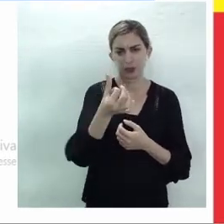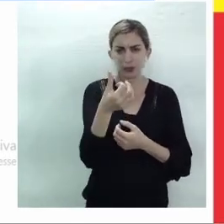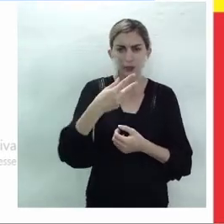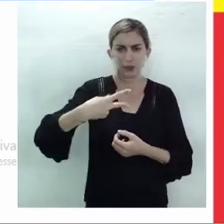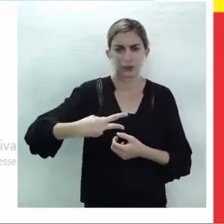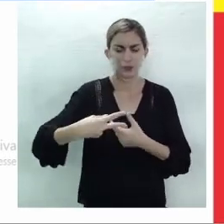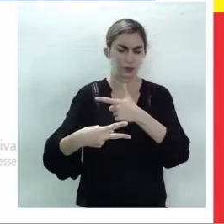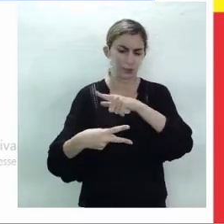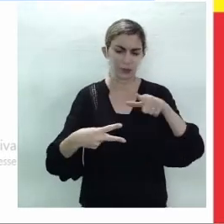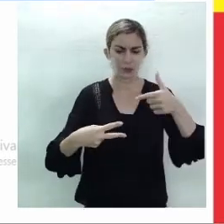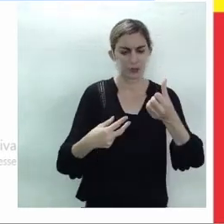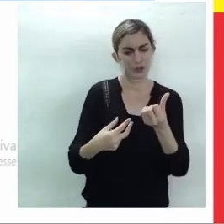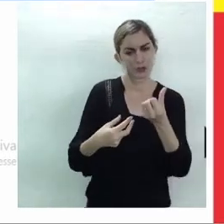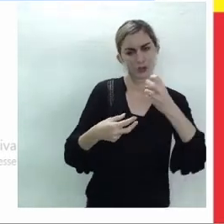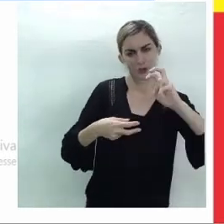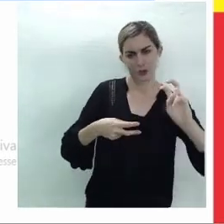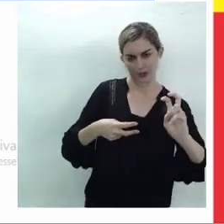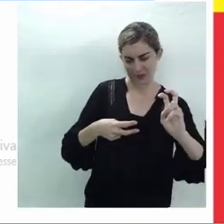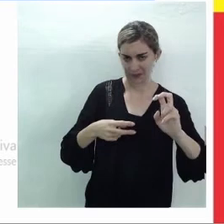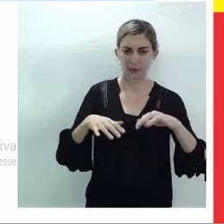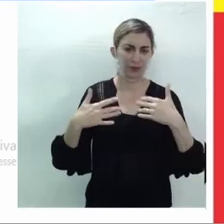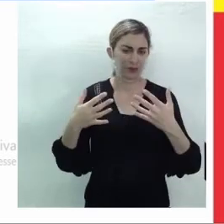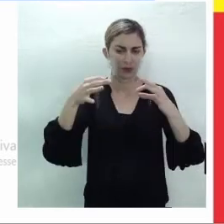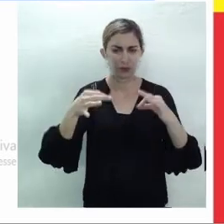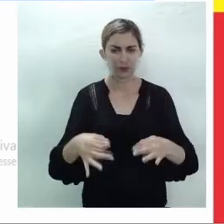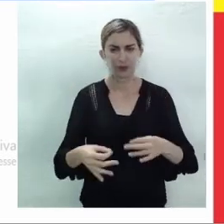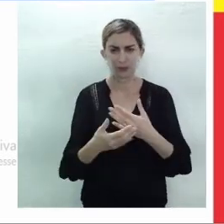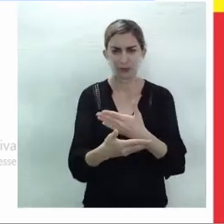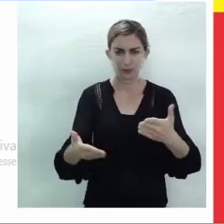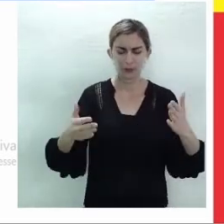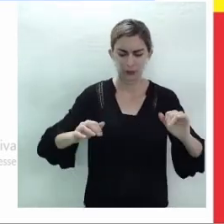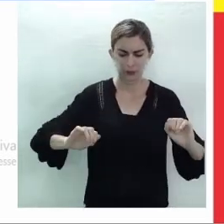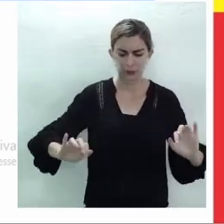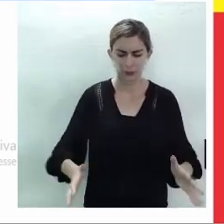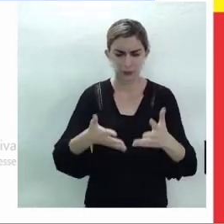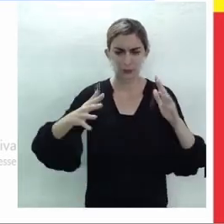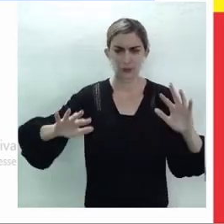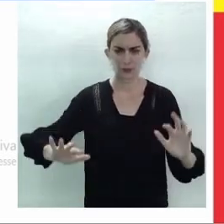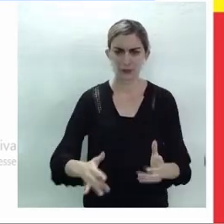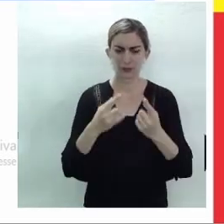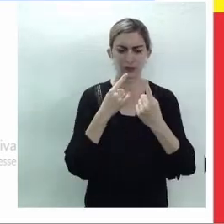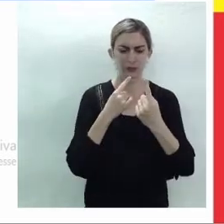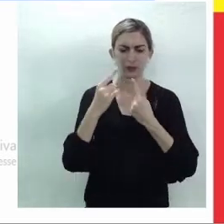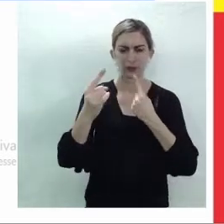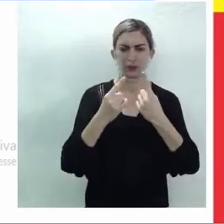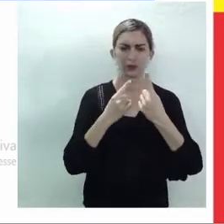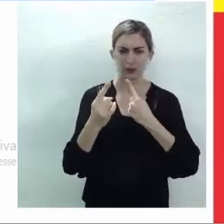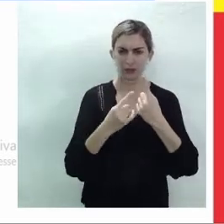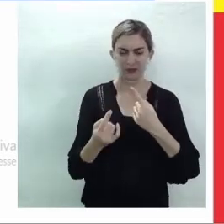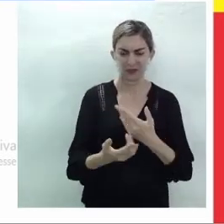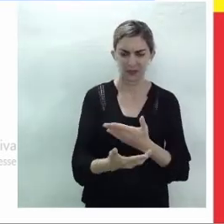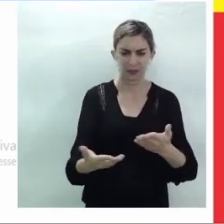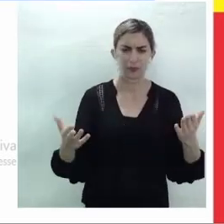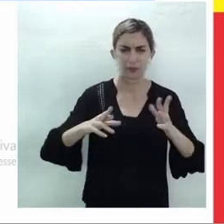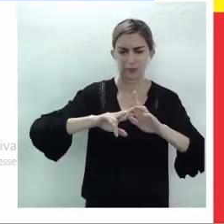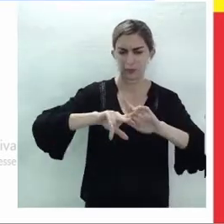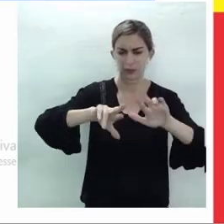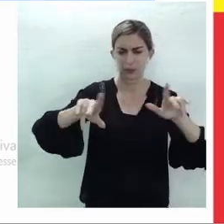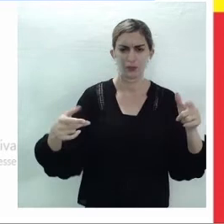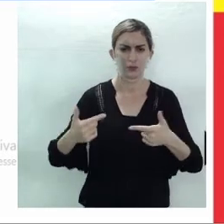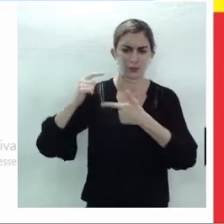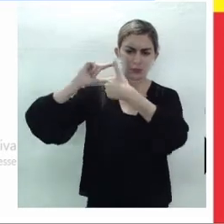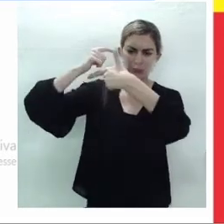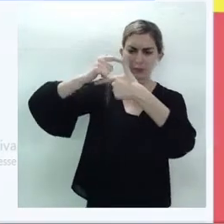a 65. Então, veja só, justamente é promover o diálogo entre as